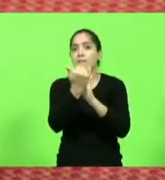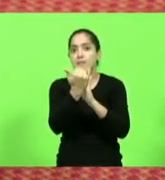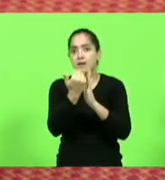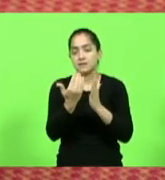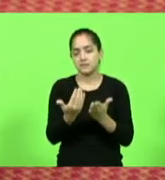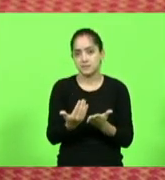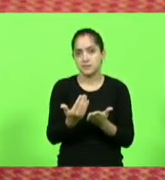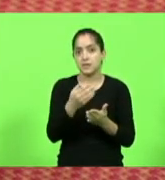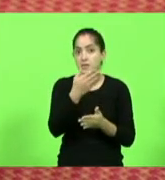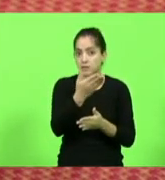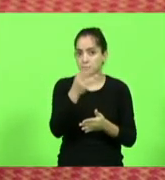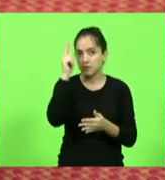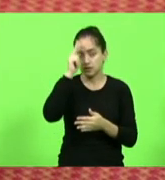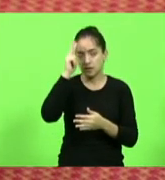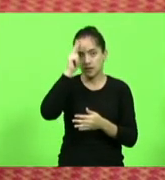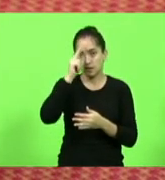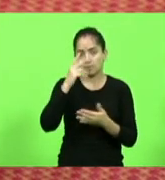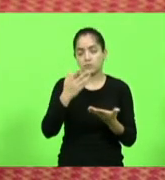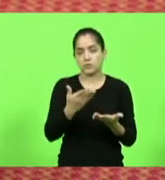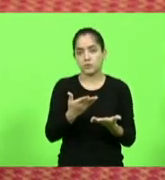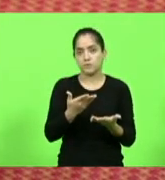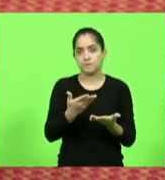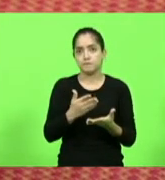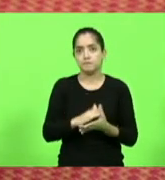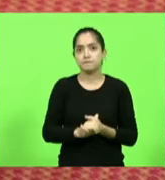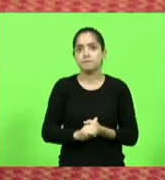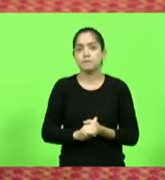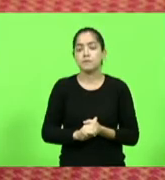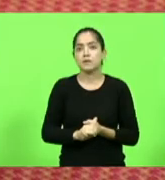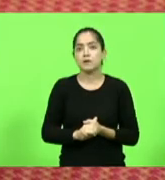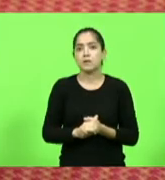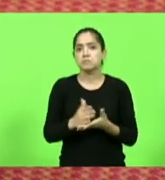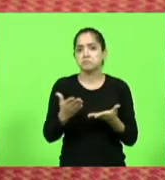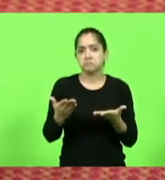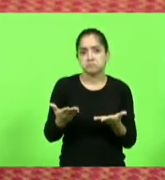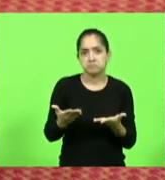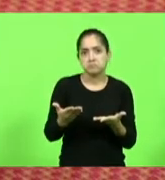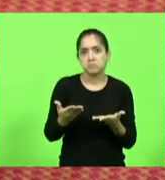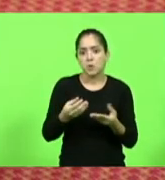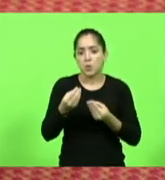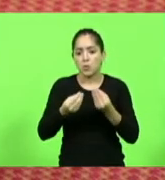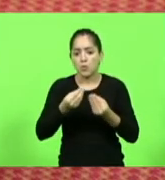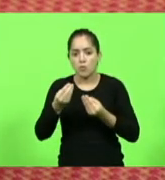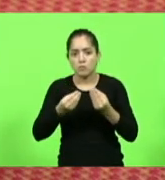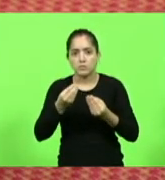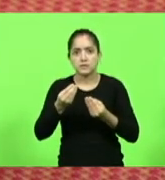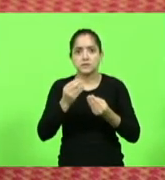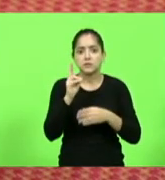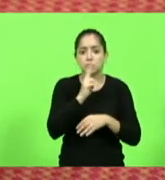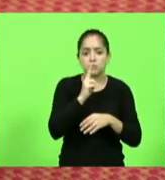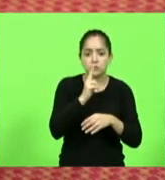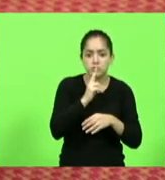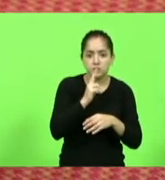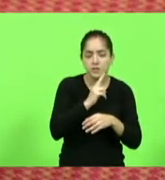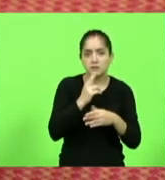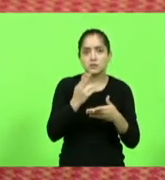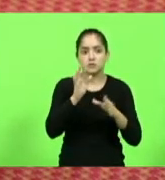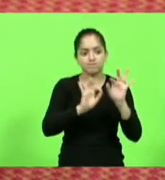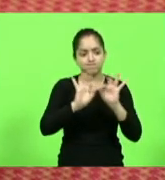bem lembrado pelo deputado Cobalcini. Será que não tinha uma forma emergencial de fazer uma